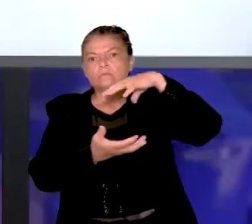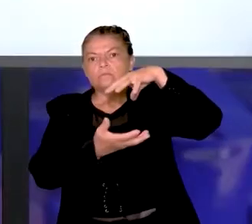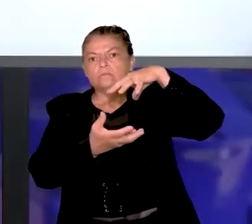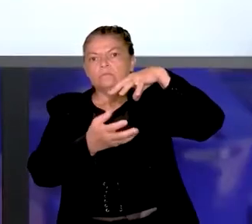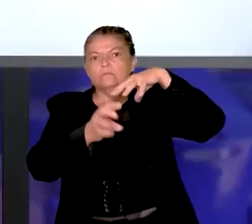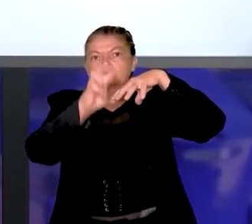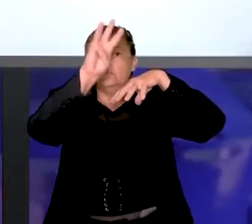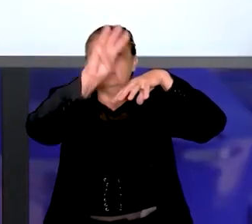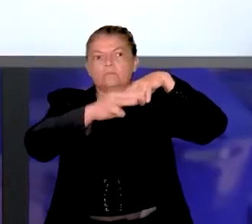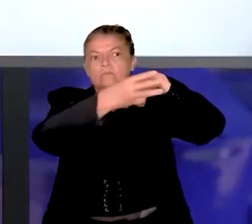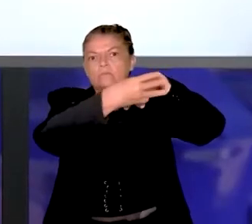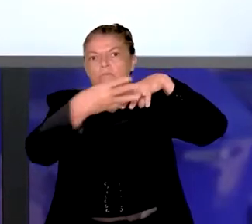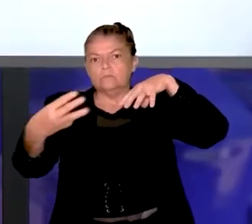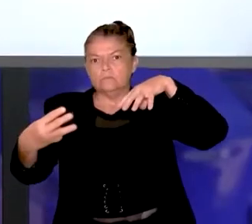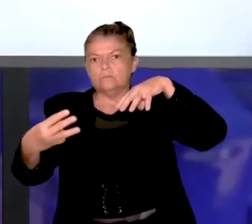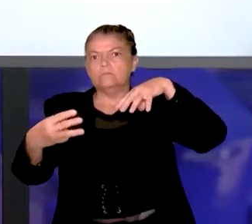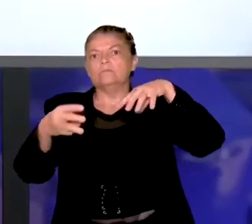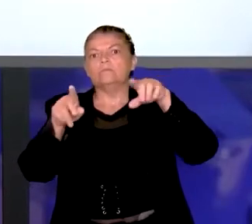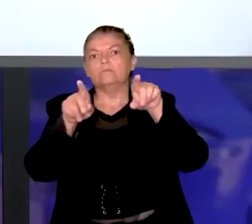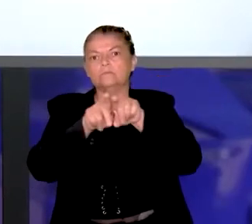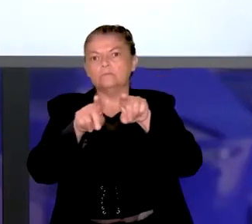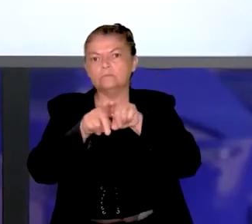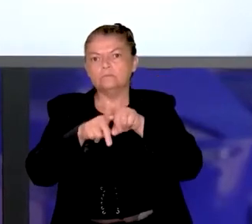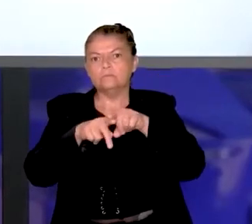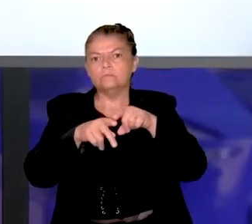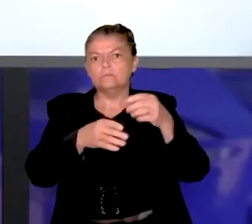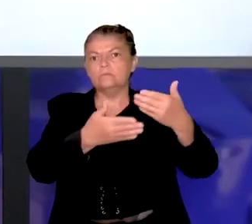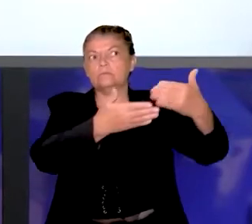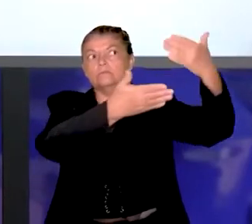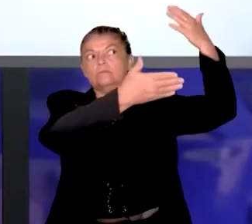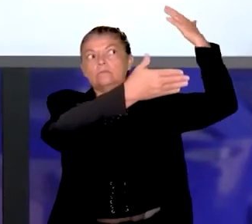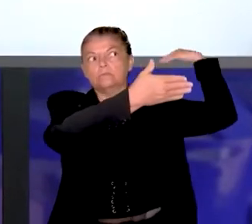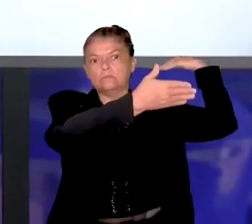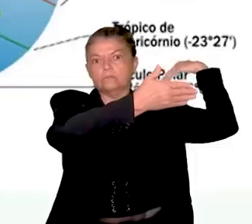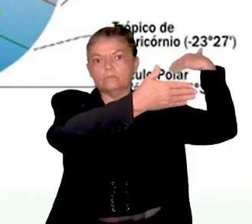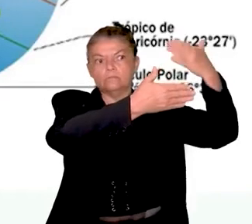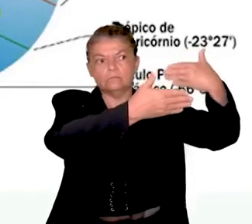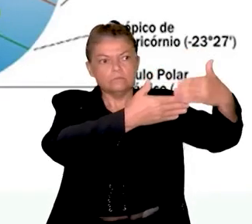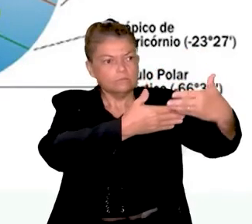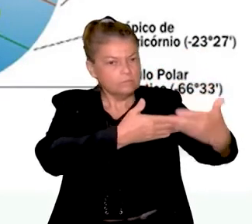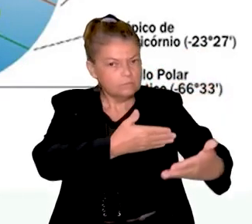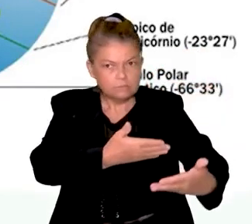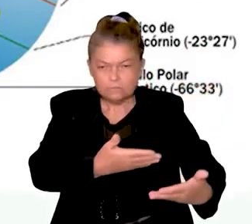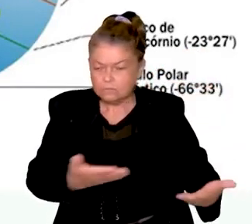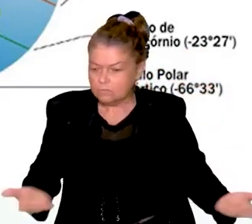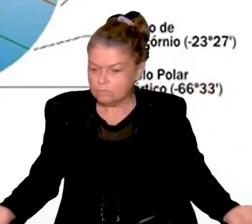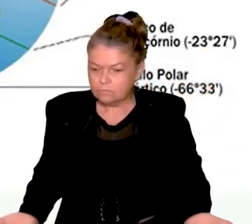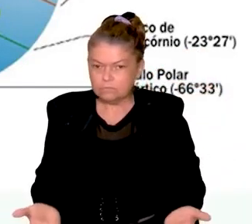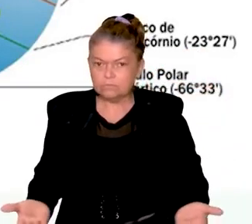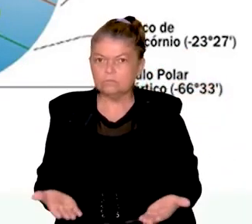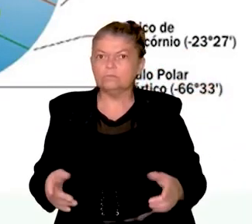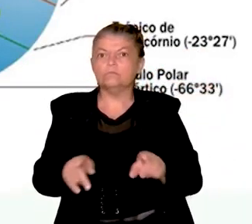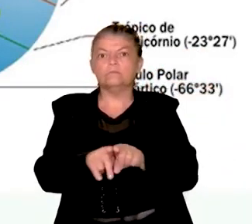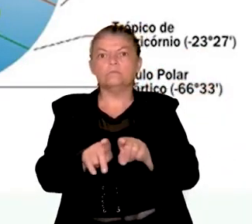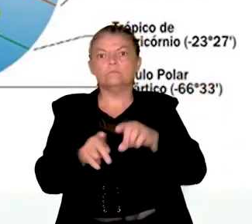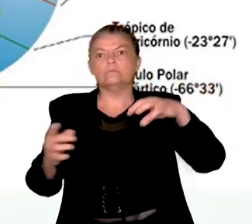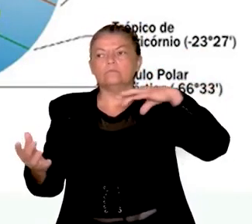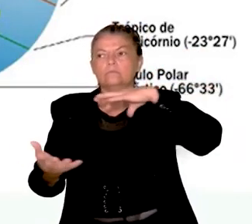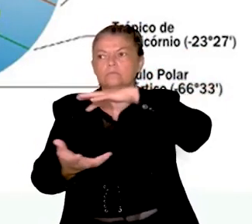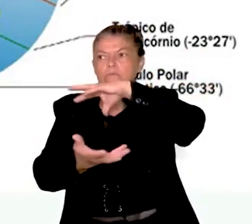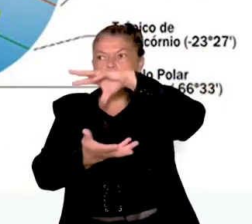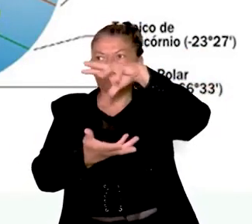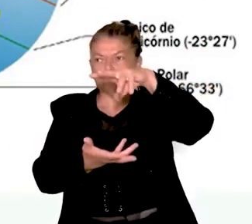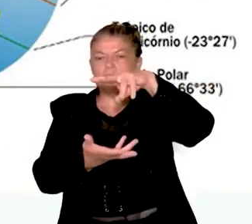linhas imaginárias que tornaram padrão até os dias de hoje. São as linhas paralelas. O planeta foi dividido, o